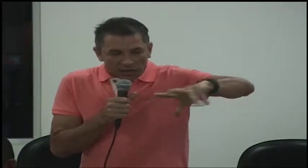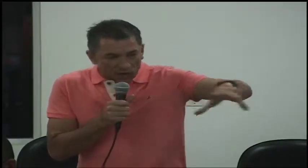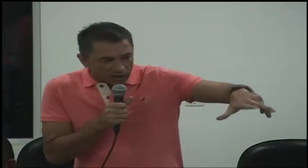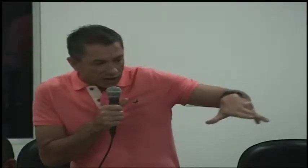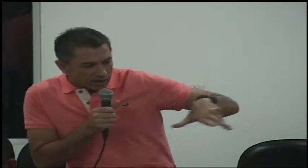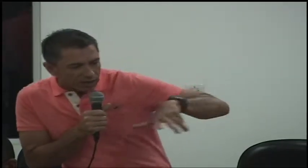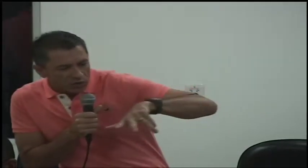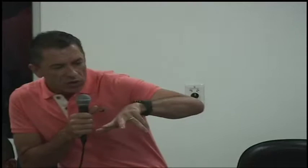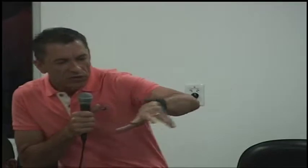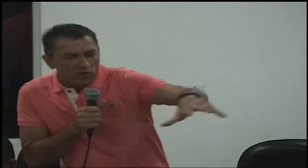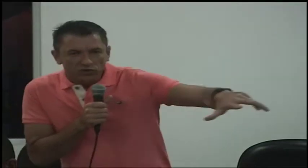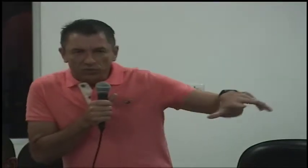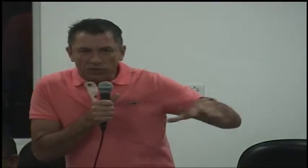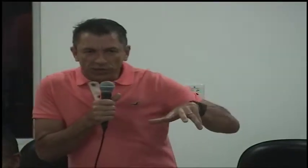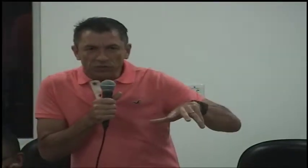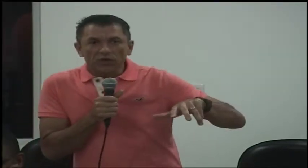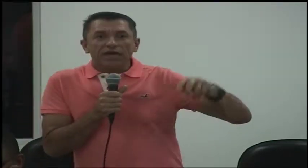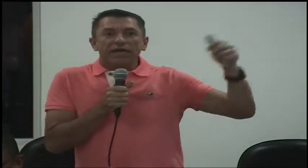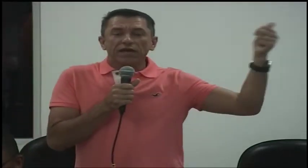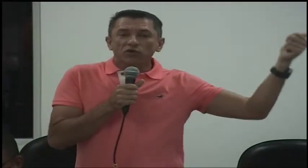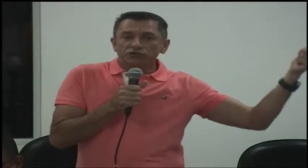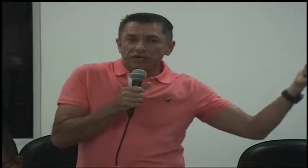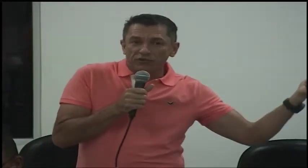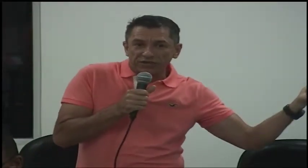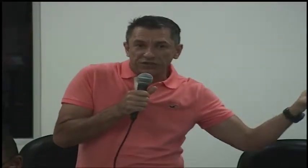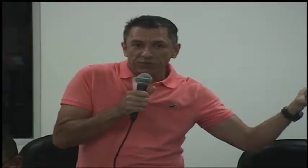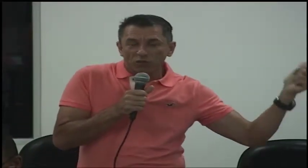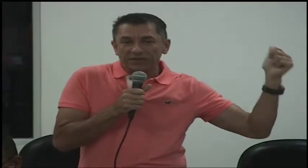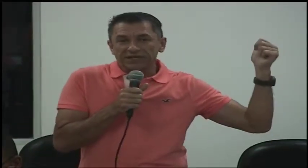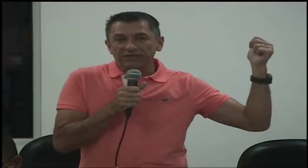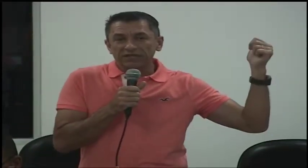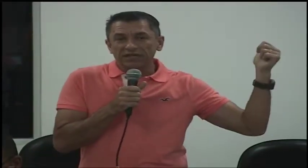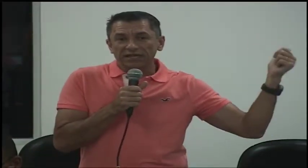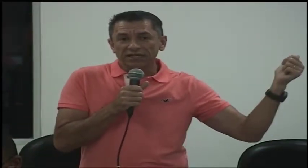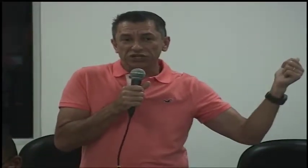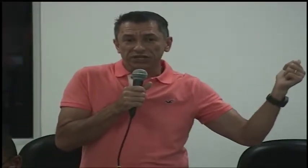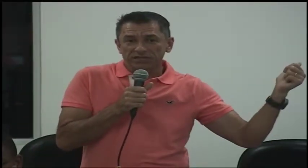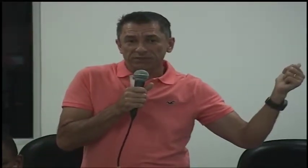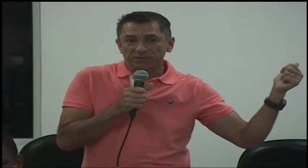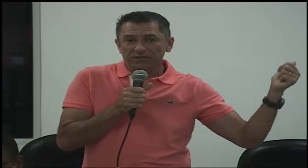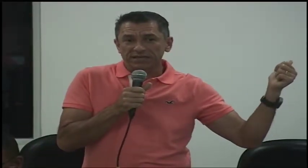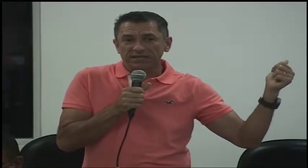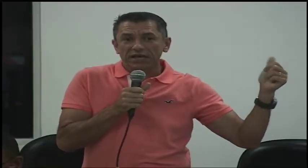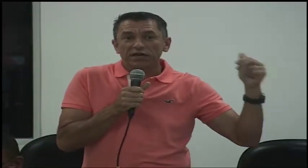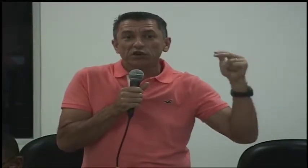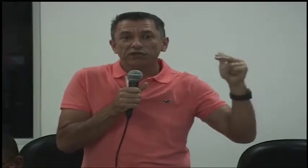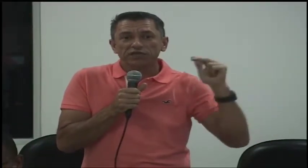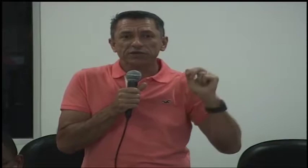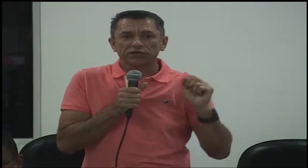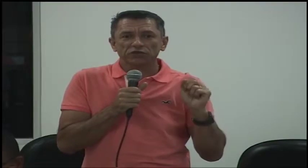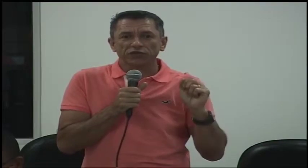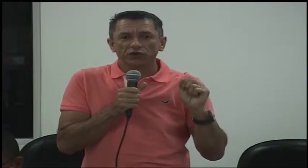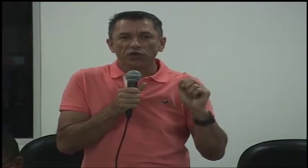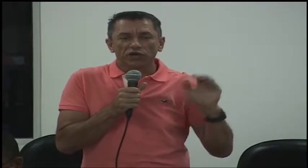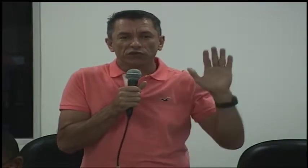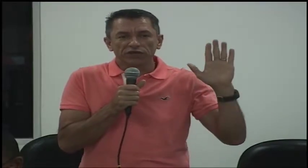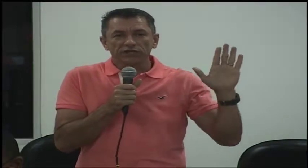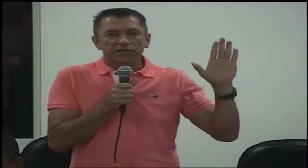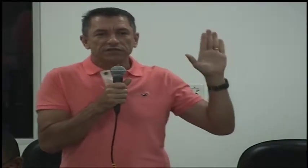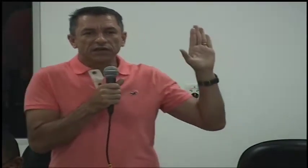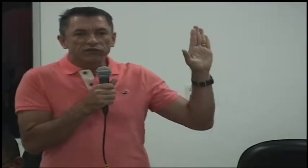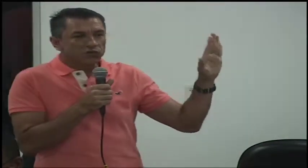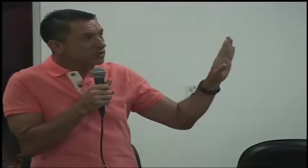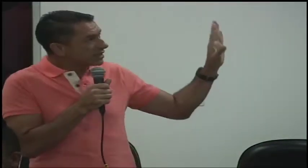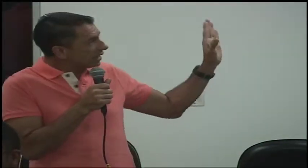aí, em volta do bueiro. E eu não sei se foi atípico, eu passei na Avenida Laranjeira semana passada e eu vi eles mexendo no fio. Eu